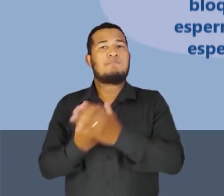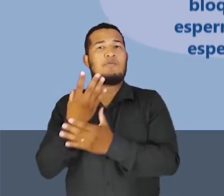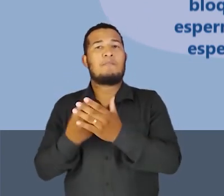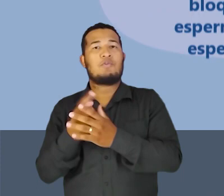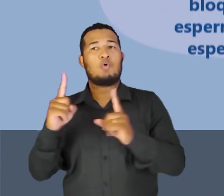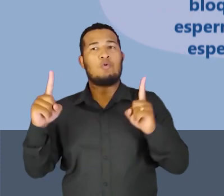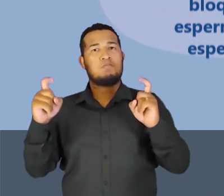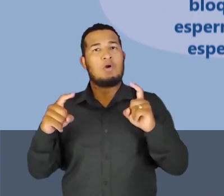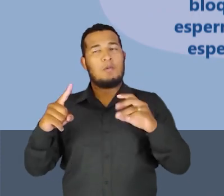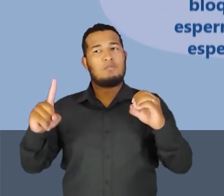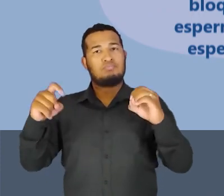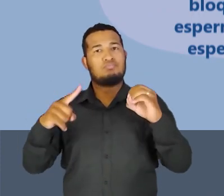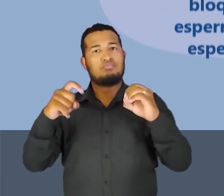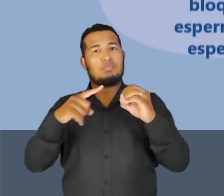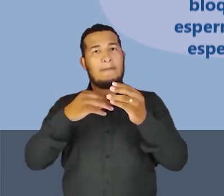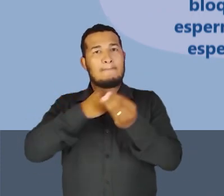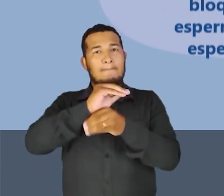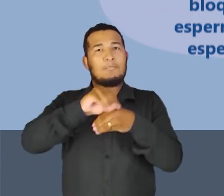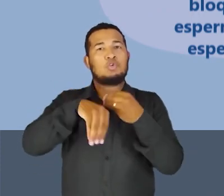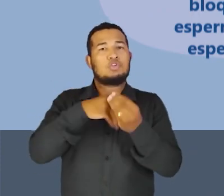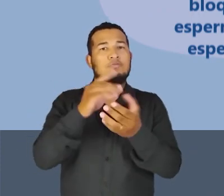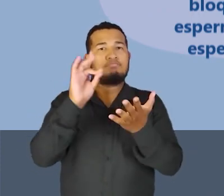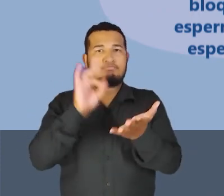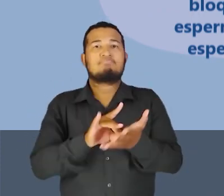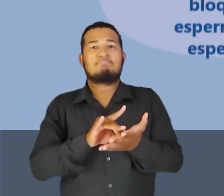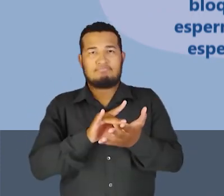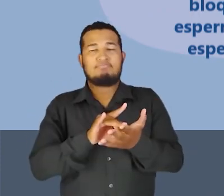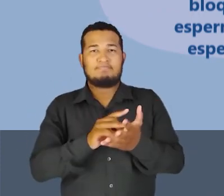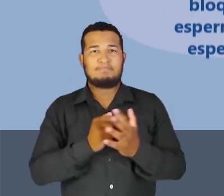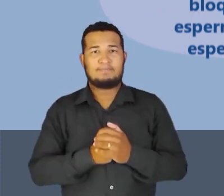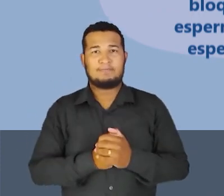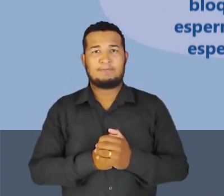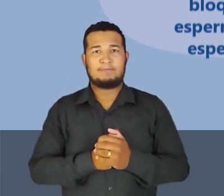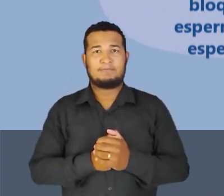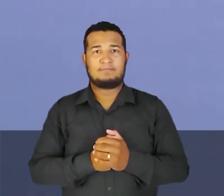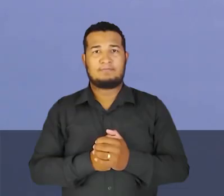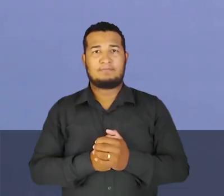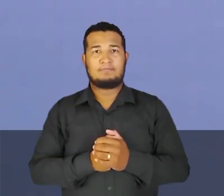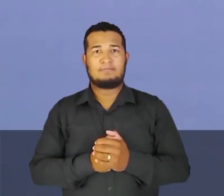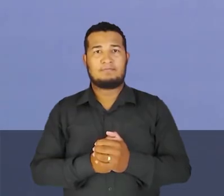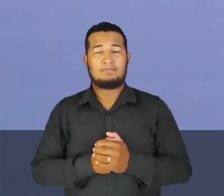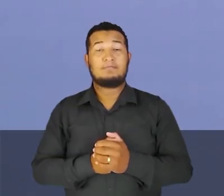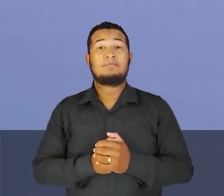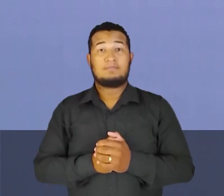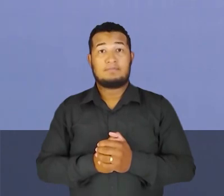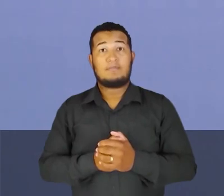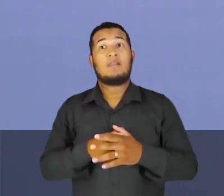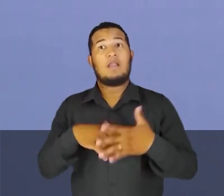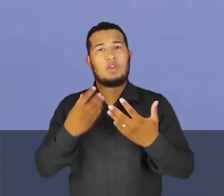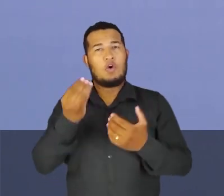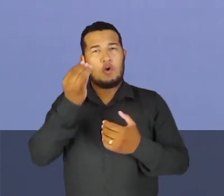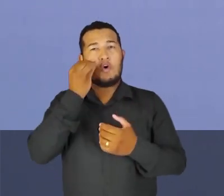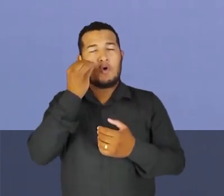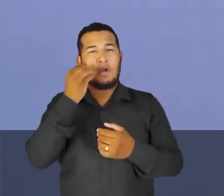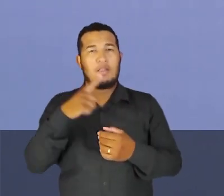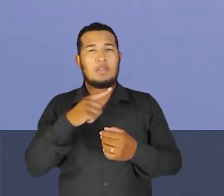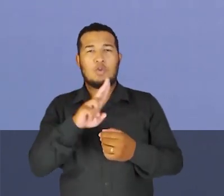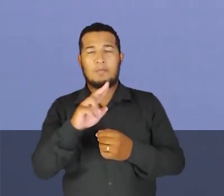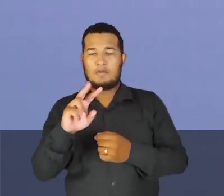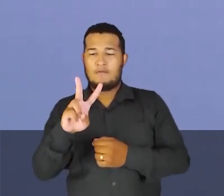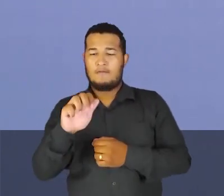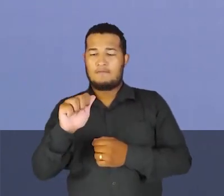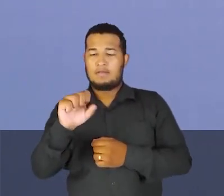que o espermatozoide se misture com o esperma durante a ejaculação. Volta para cá. Então, esse método, que é a vasectomia, é